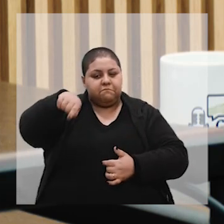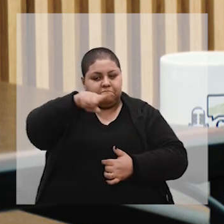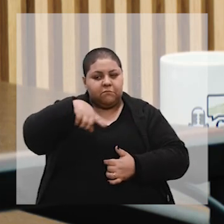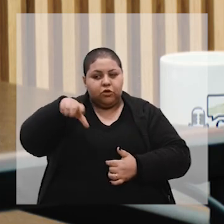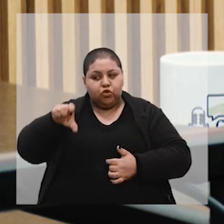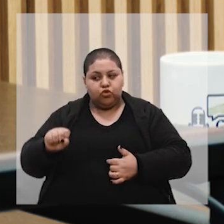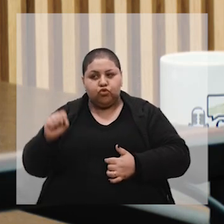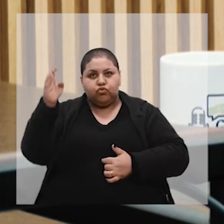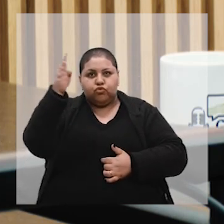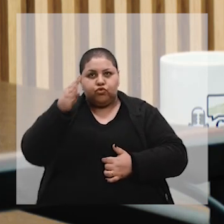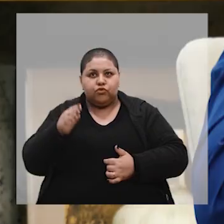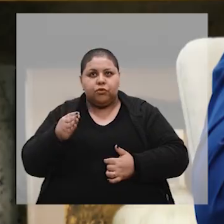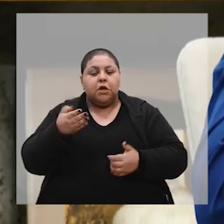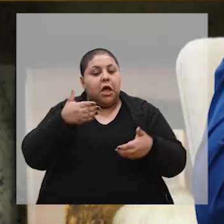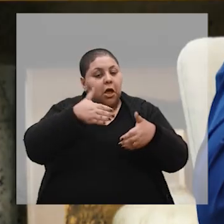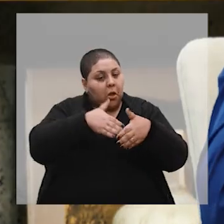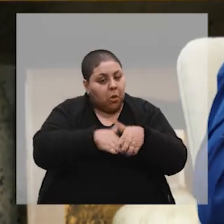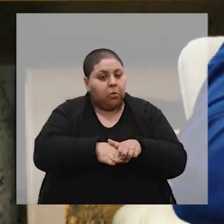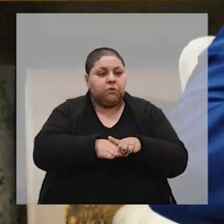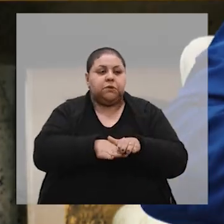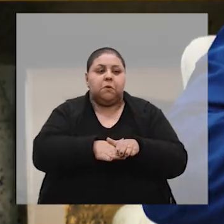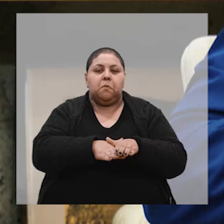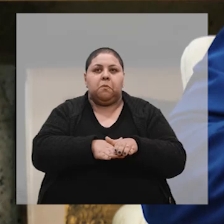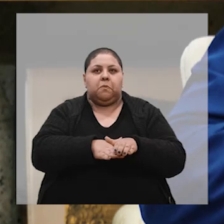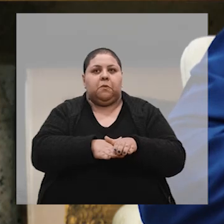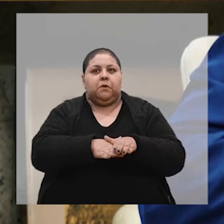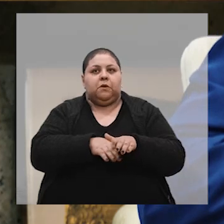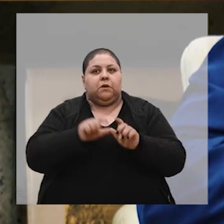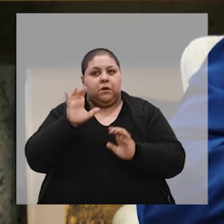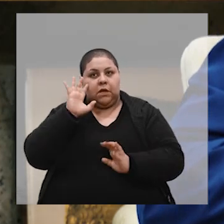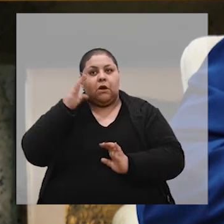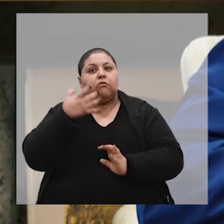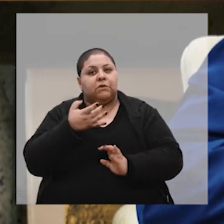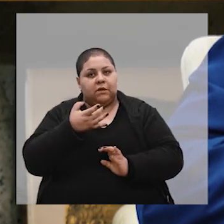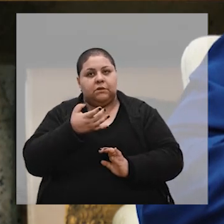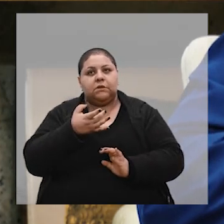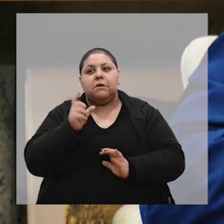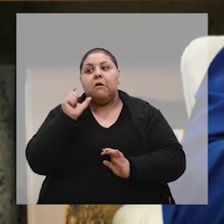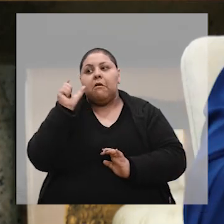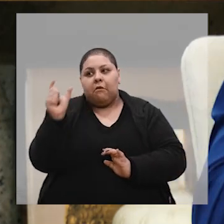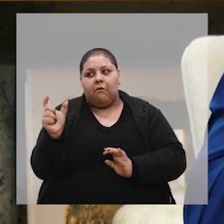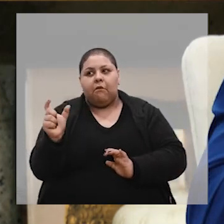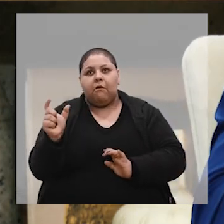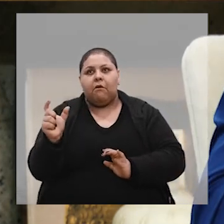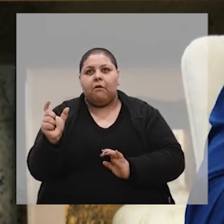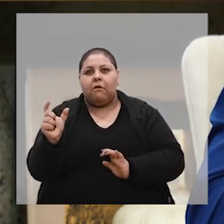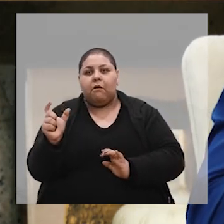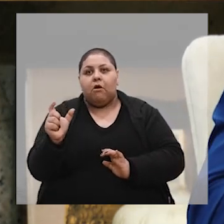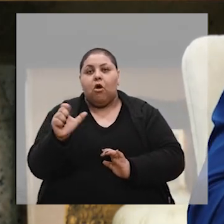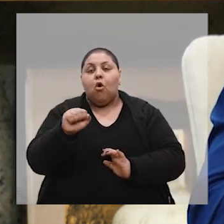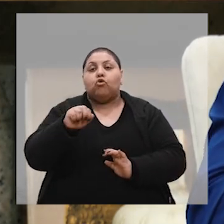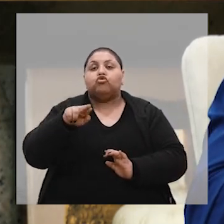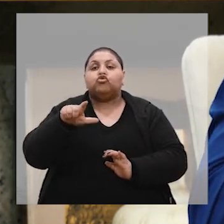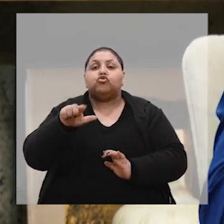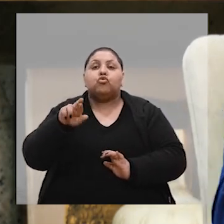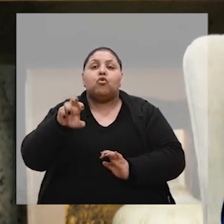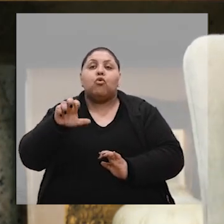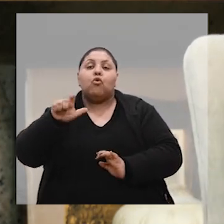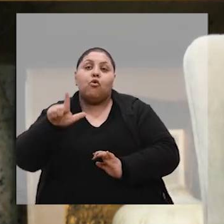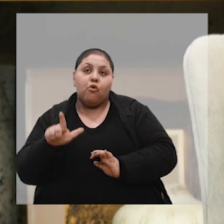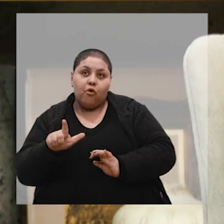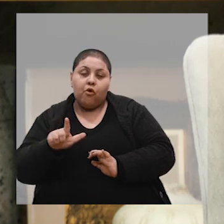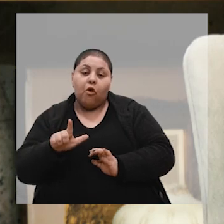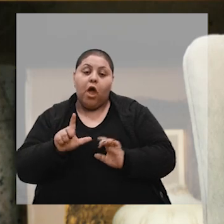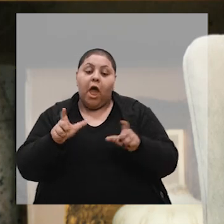do sul do Brasil. É a inclusão, né? É a inclusão Exatamente. que Inclusão, tem cara. que ocorrer, essa que é a palavra essencial. O Surreal, pra gente entender, é um